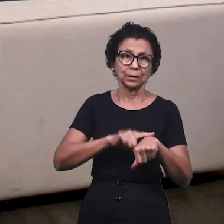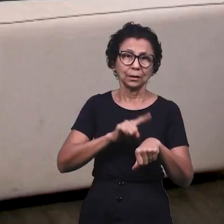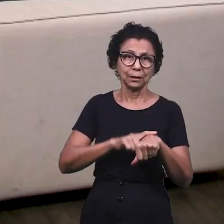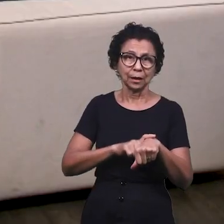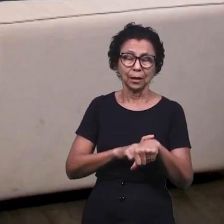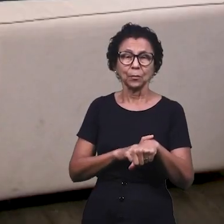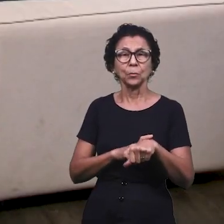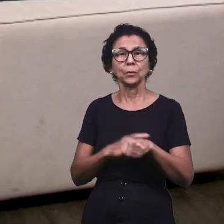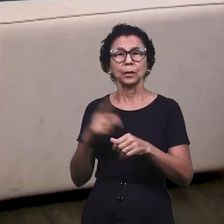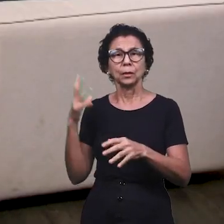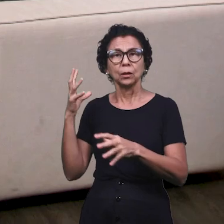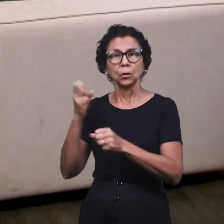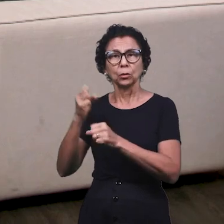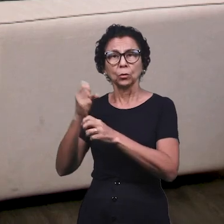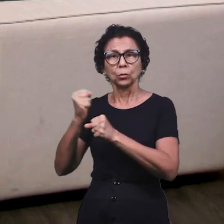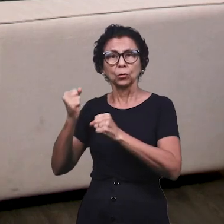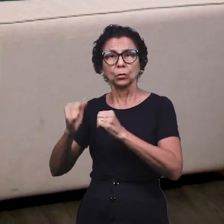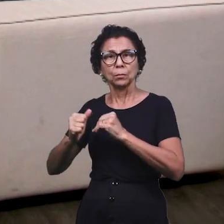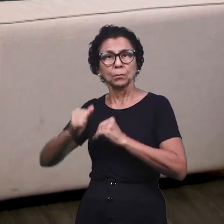Muito bom. Daniel,